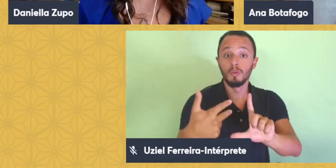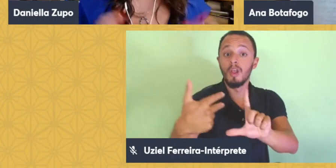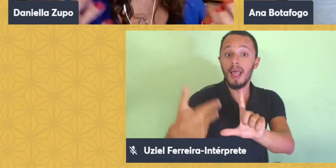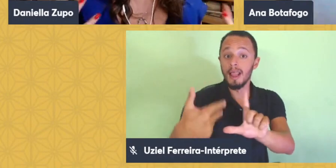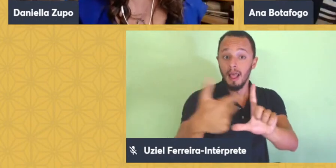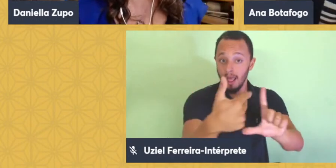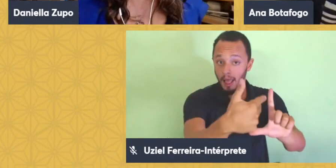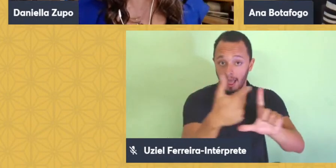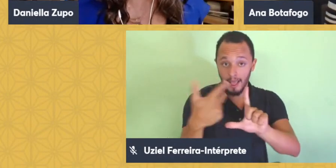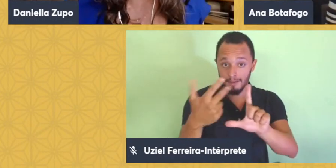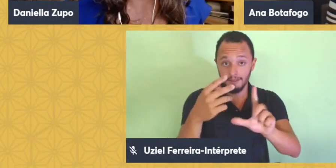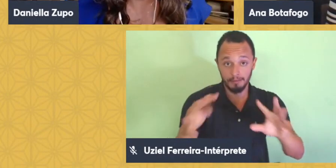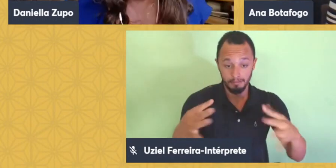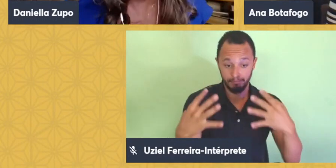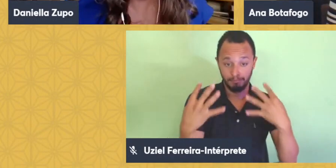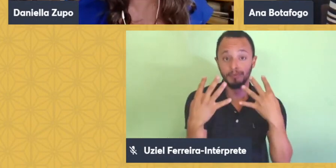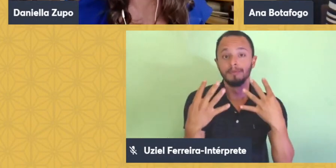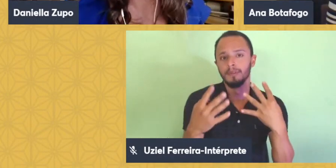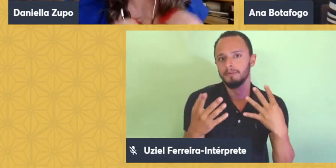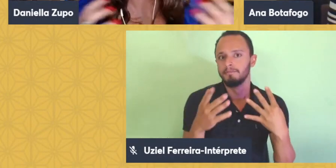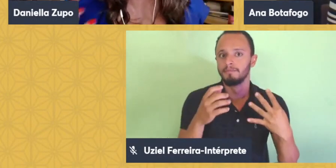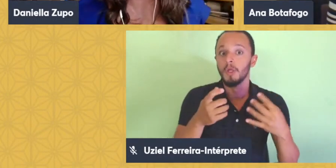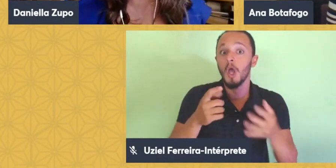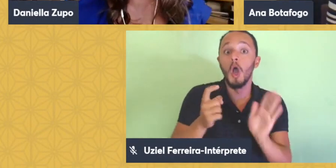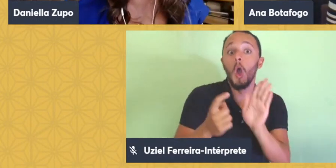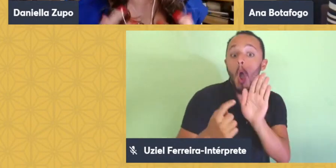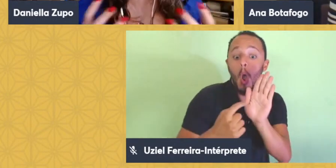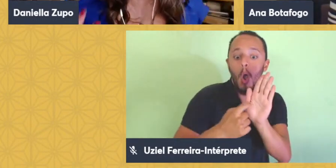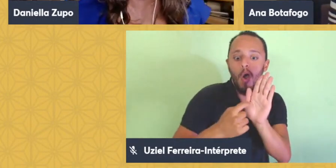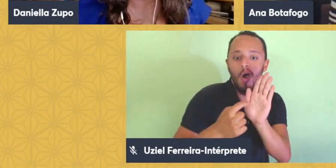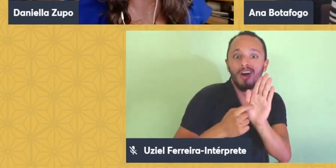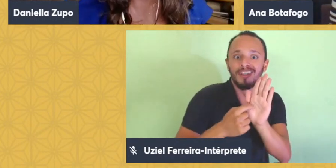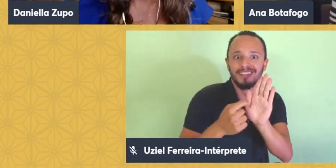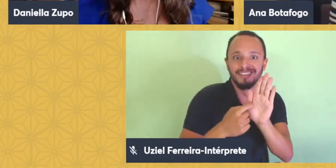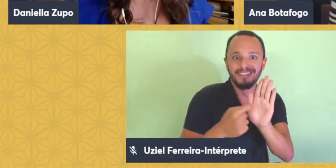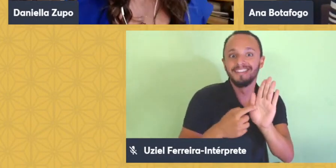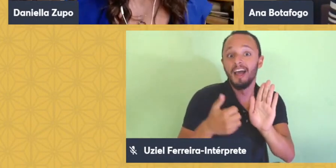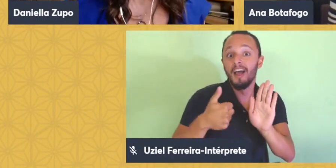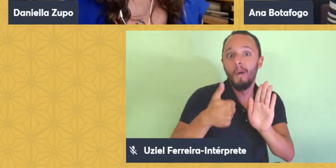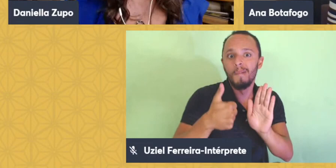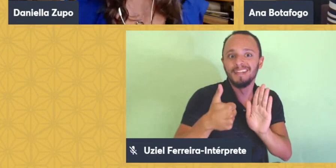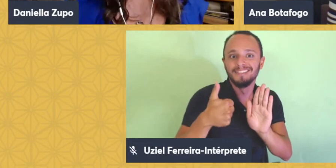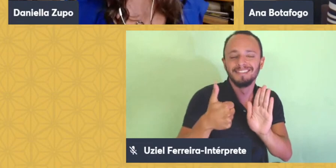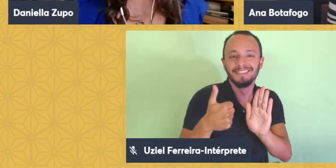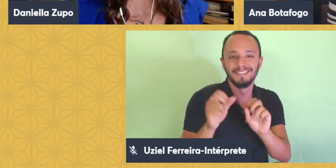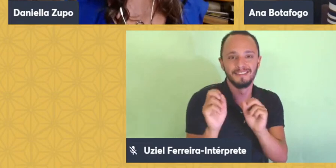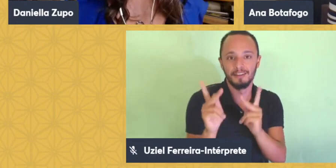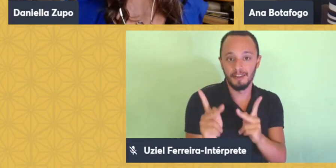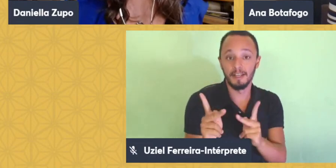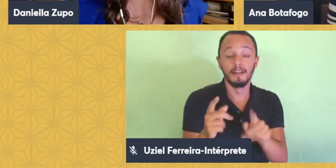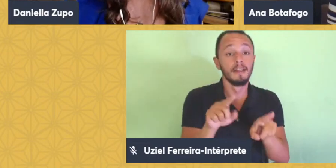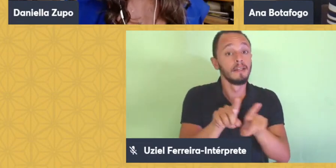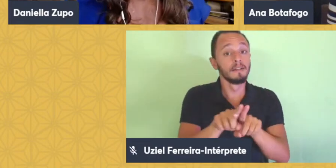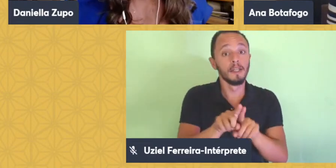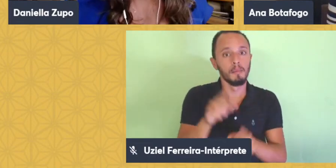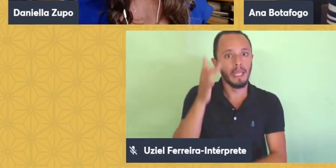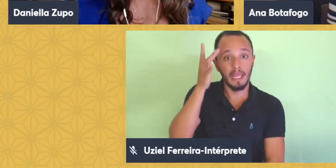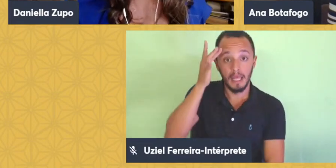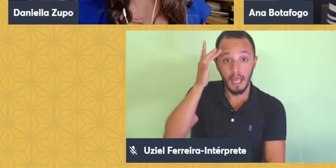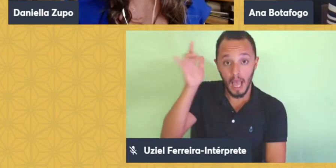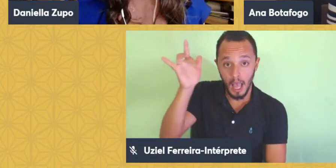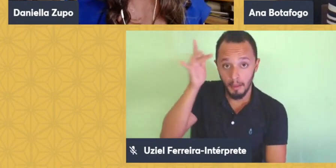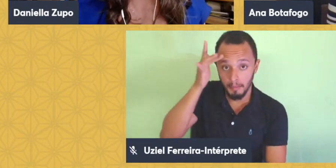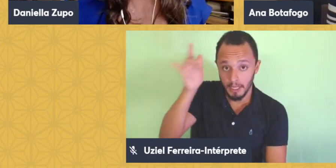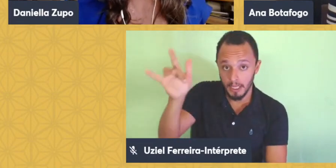conosco fazer um convite aí para que curtam e compartilhem esse vídeo essa conversa e também um convite para um novo encontro amanhã